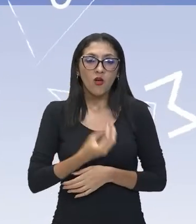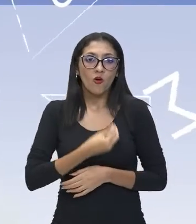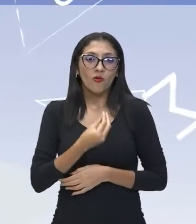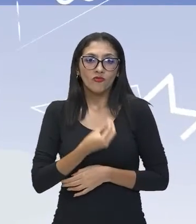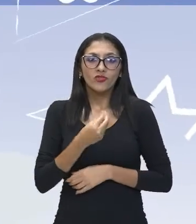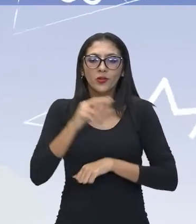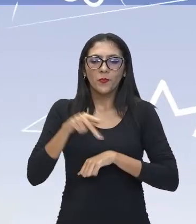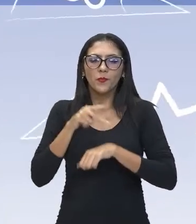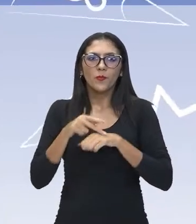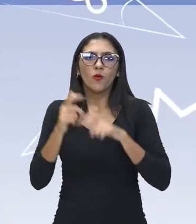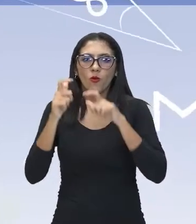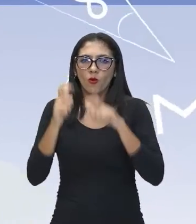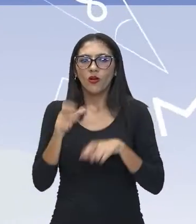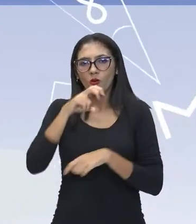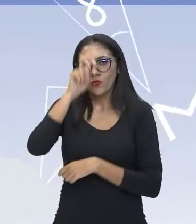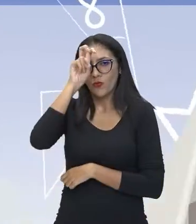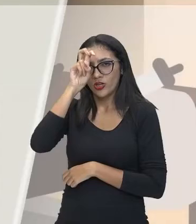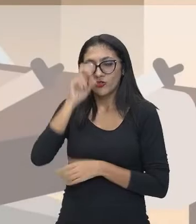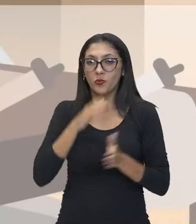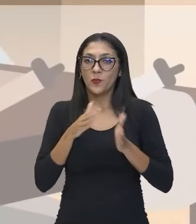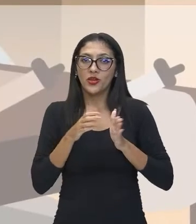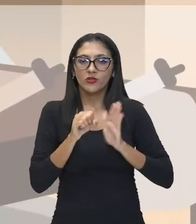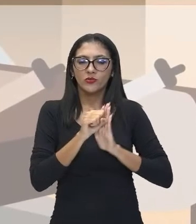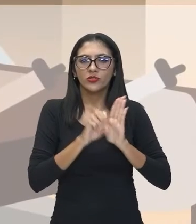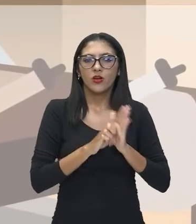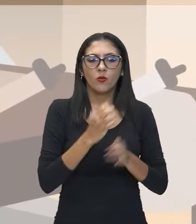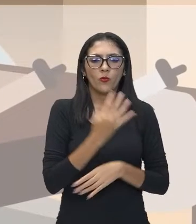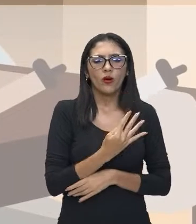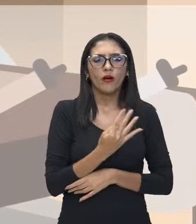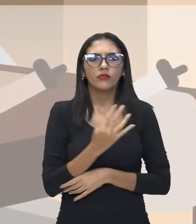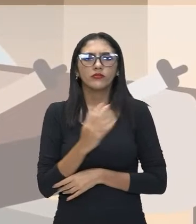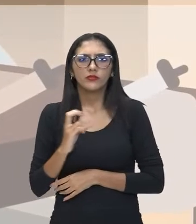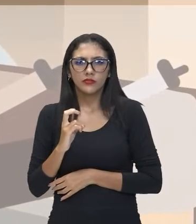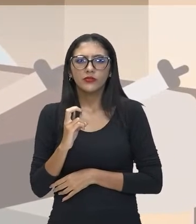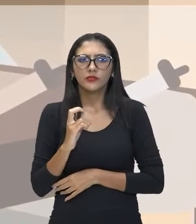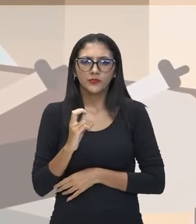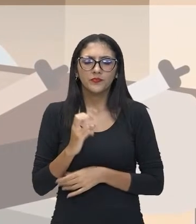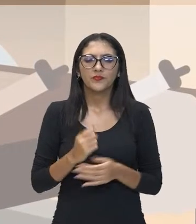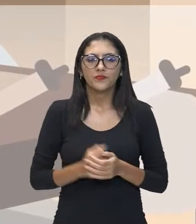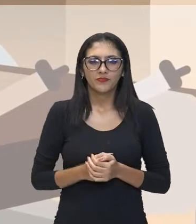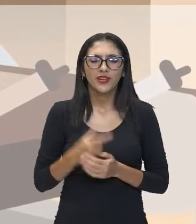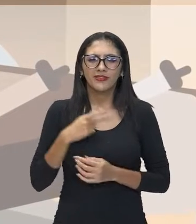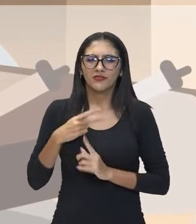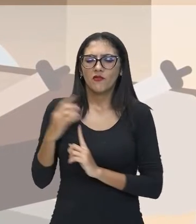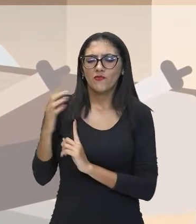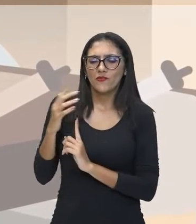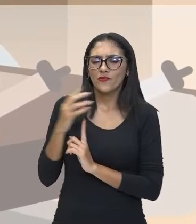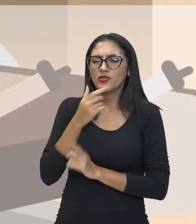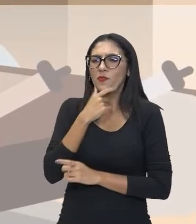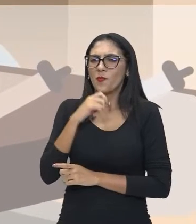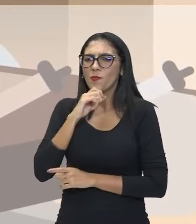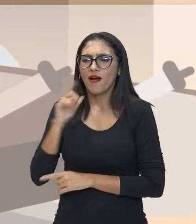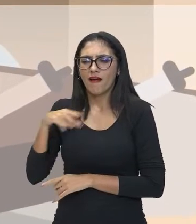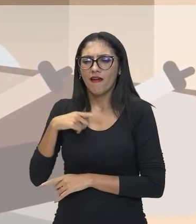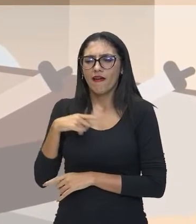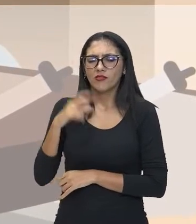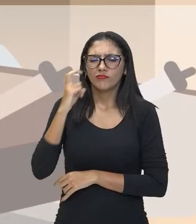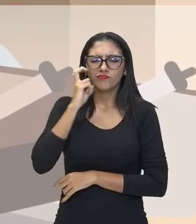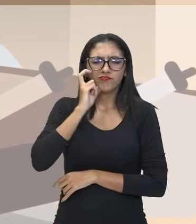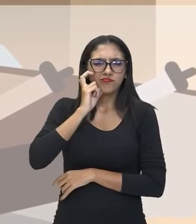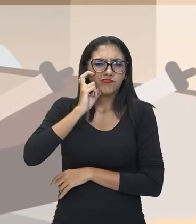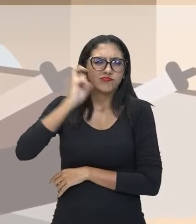os séculos 4 e 5. Por influência de meu pai, Fion, que foi um grande intelectual da